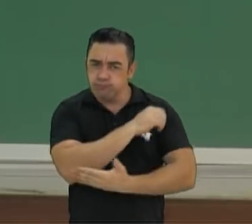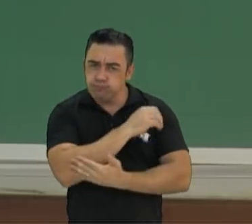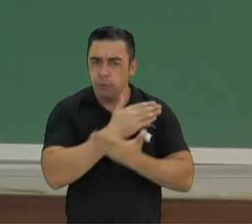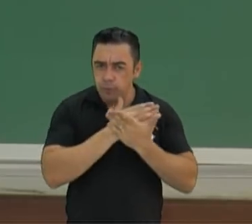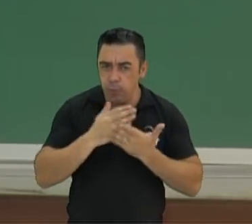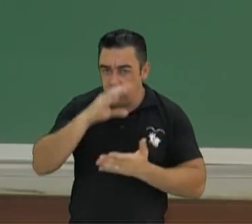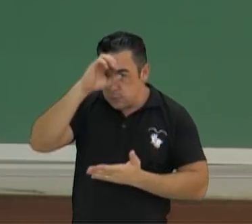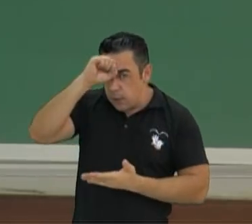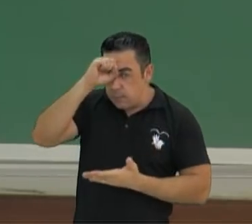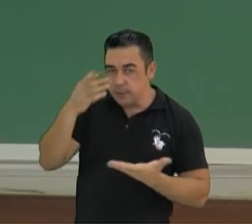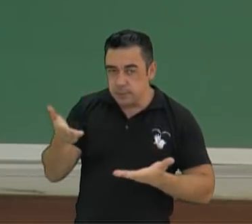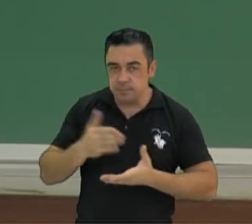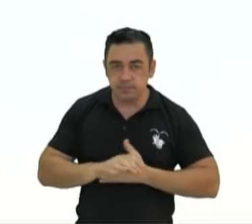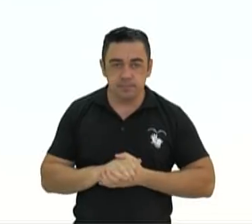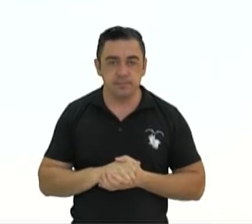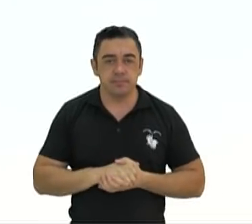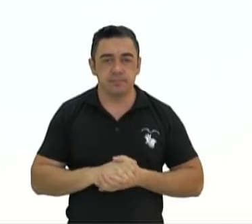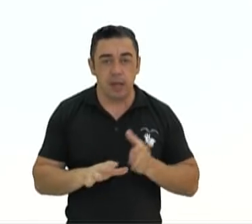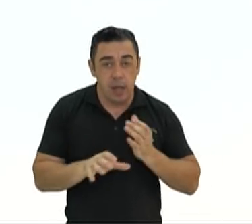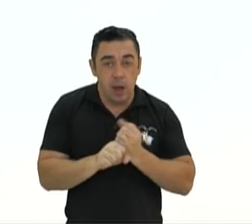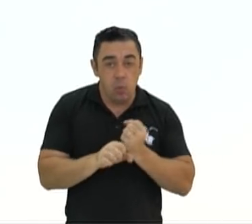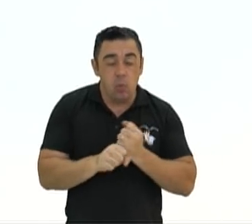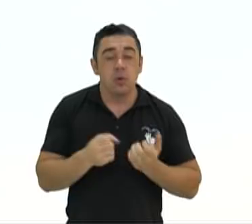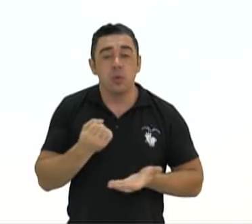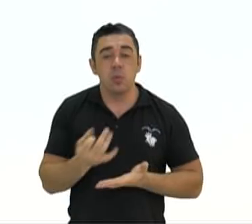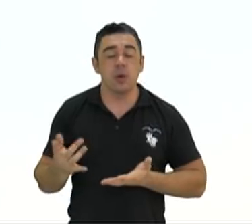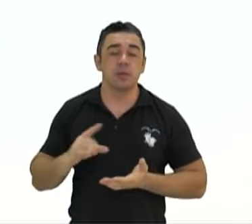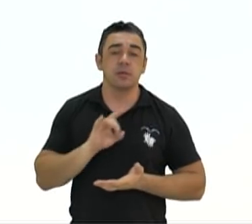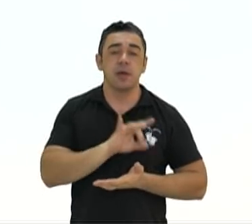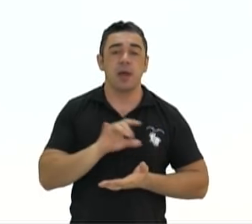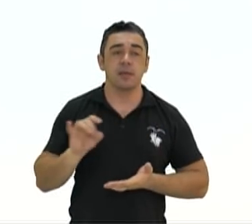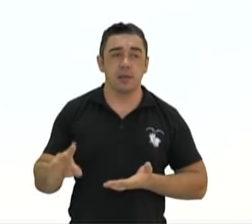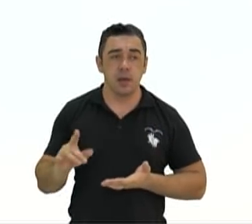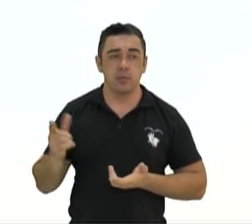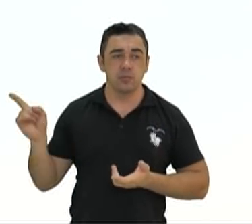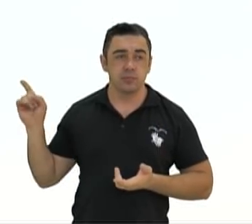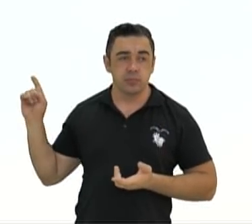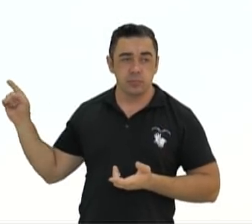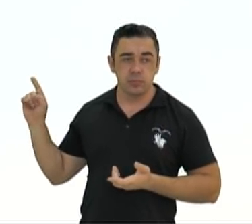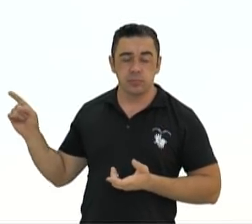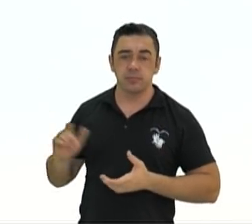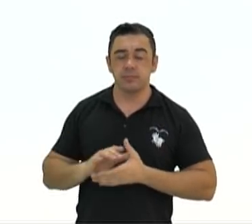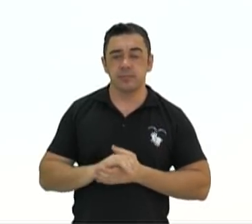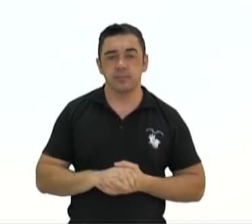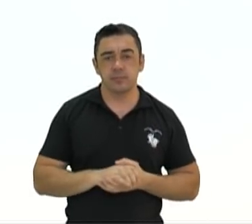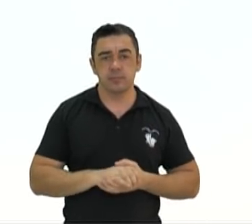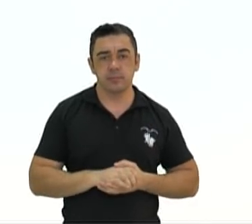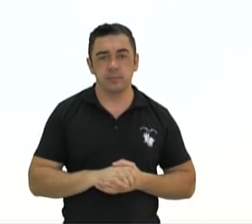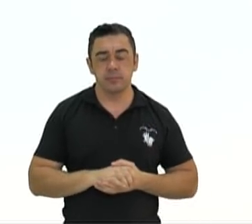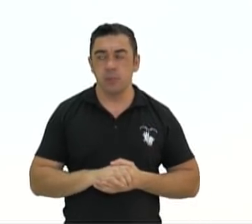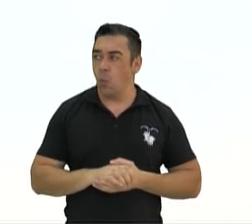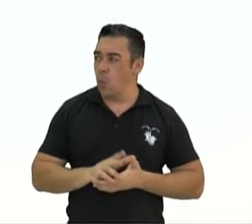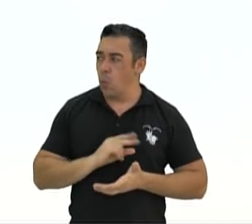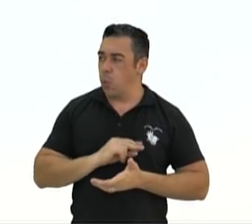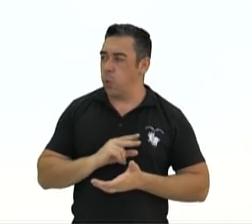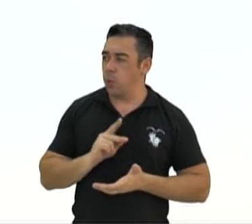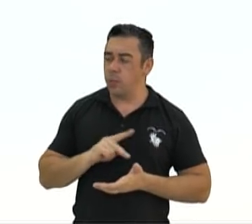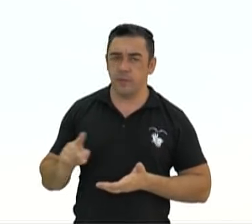a calcular. Calcule o volume de cada figura abaixo. Prof do